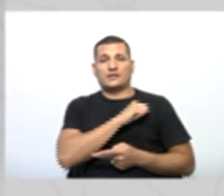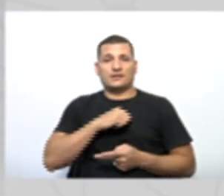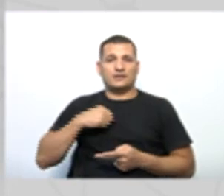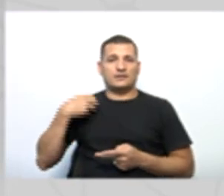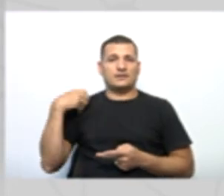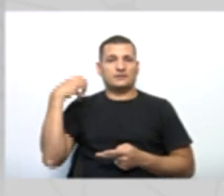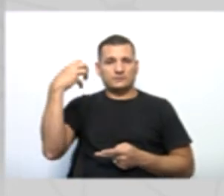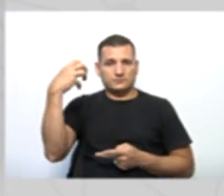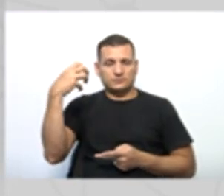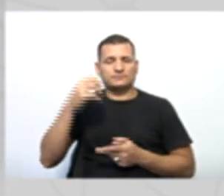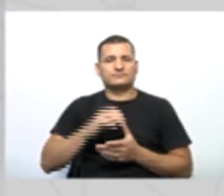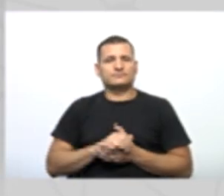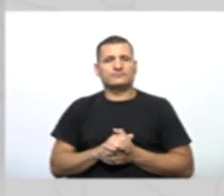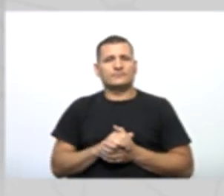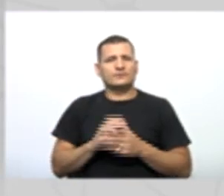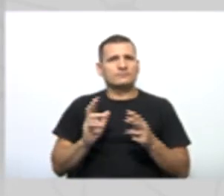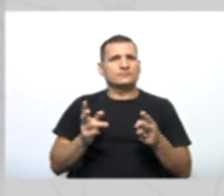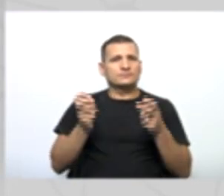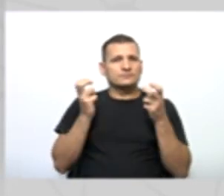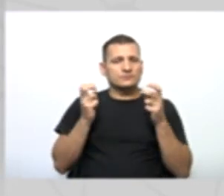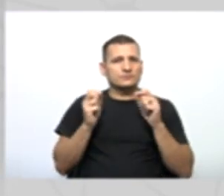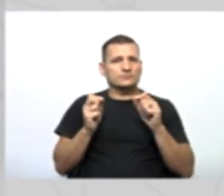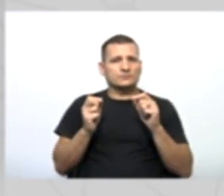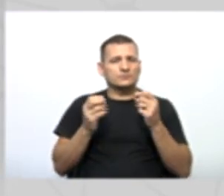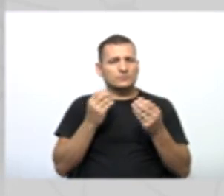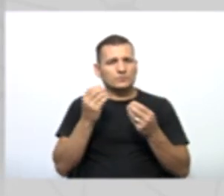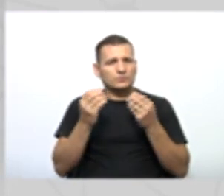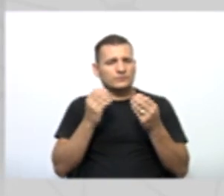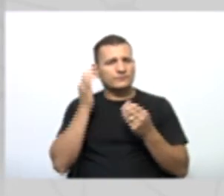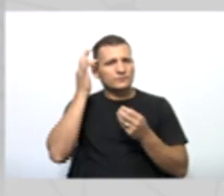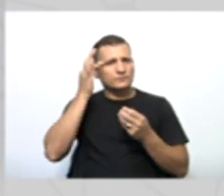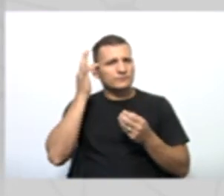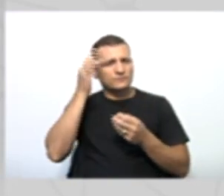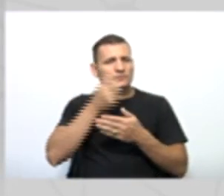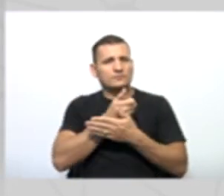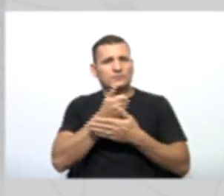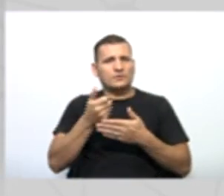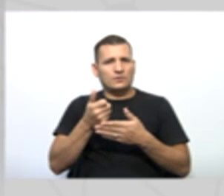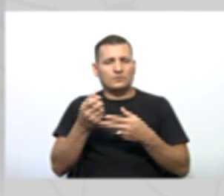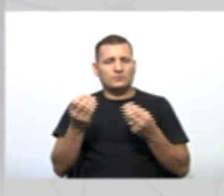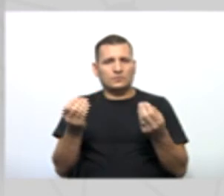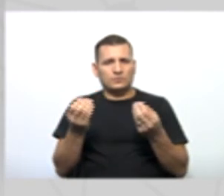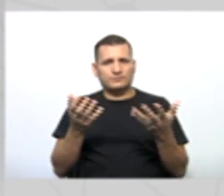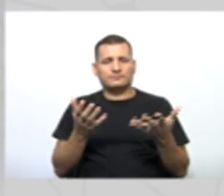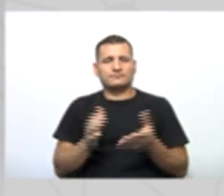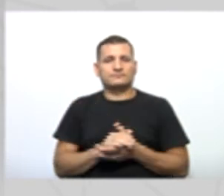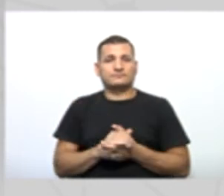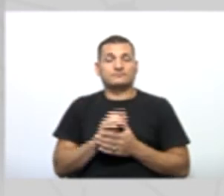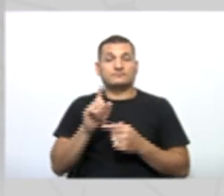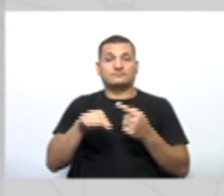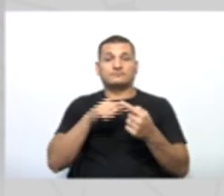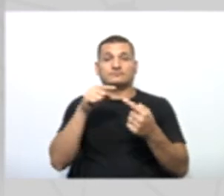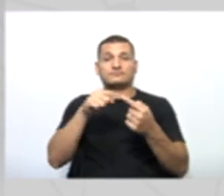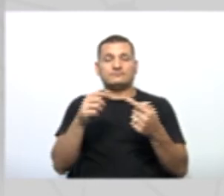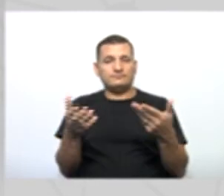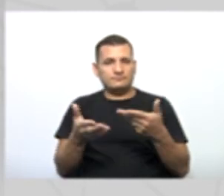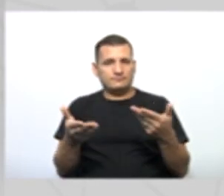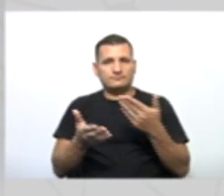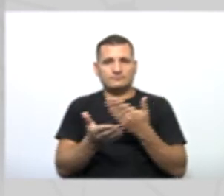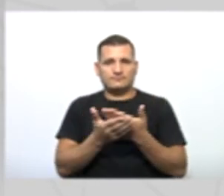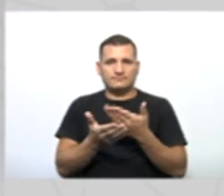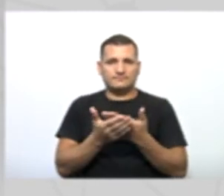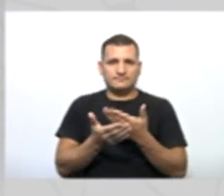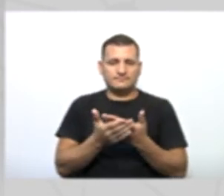Perceber a influência da filosofia moral na formação do pensamento ético contemporâneo. Então, estes são os objetivos da nossa